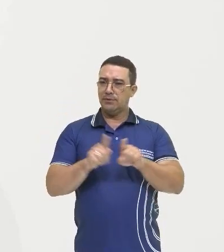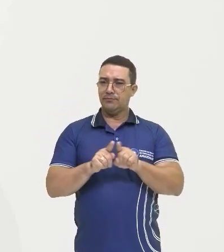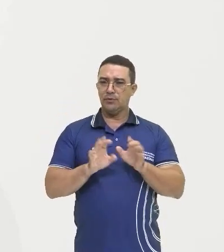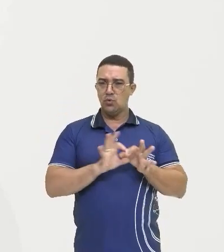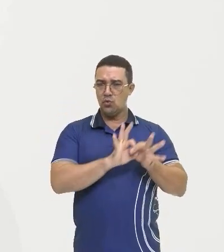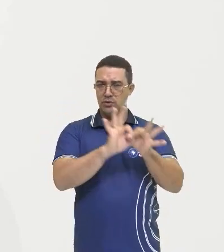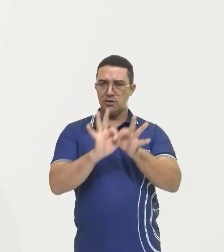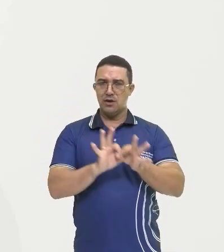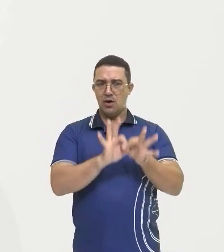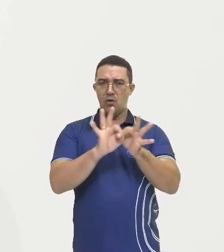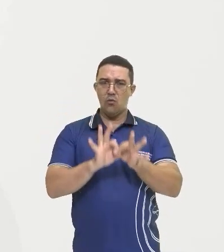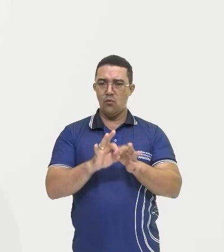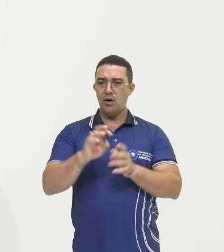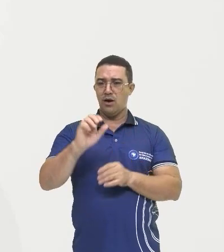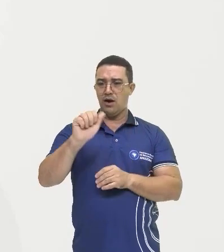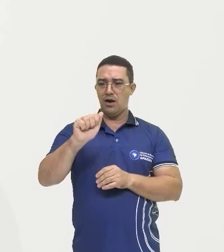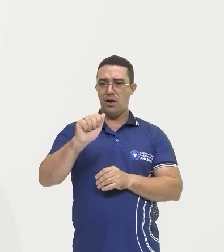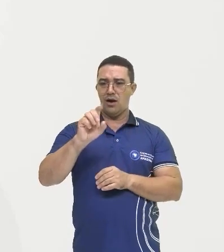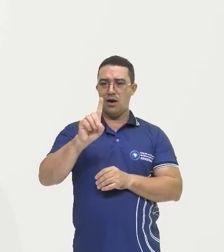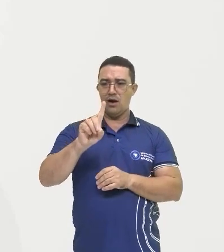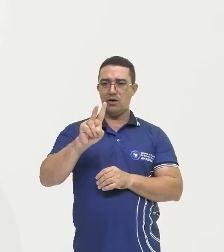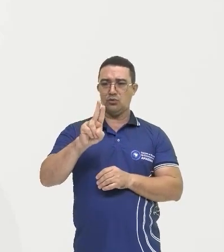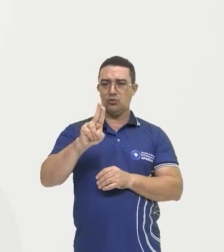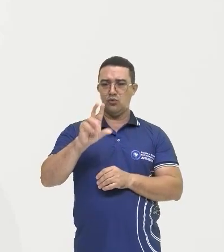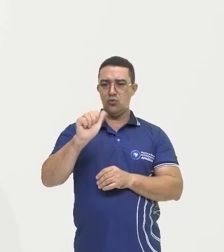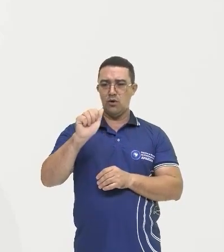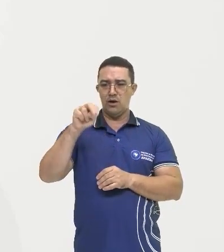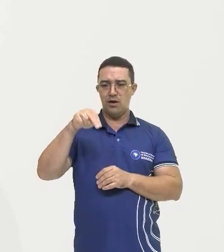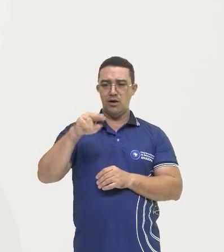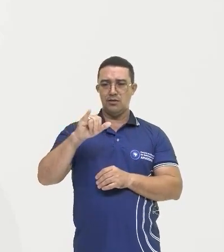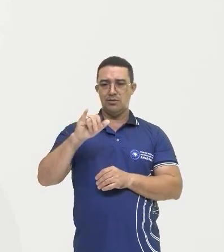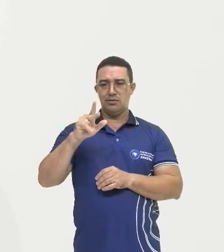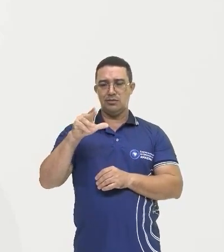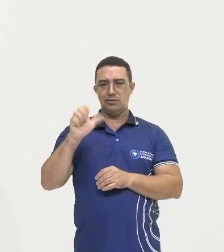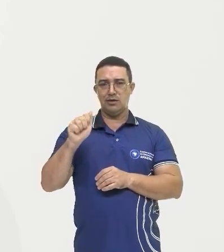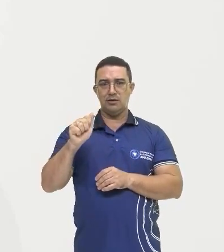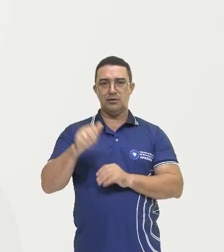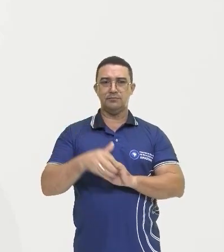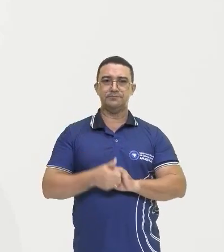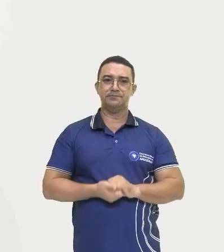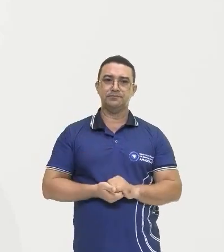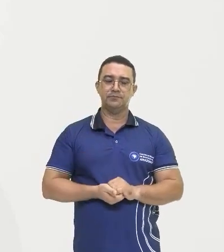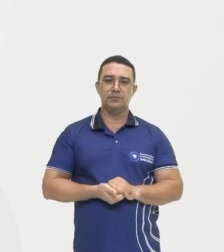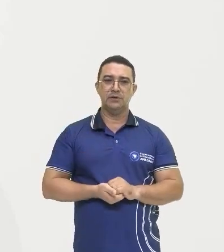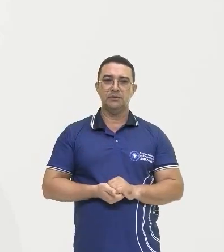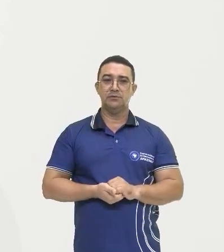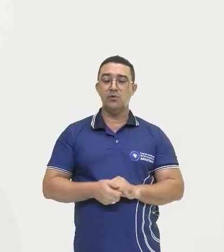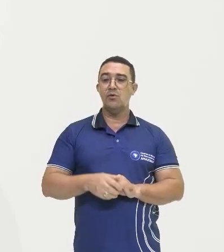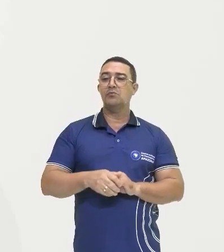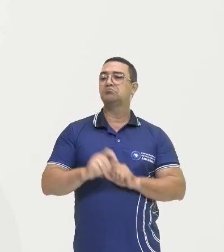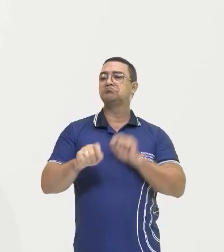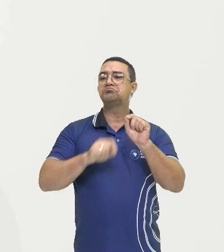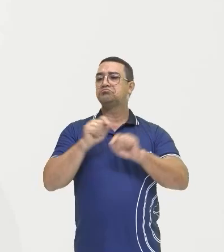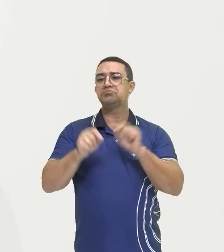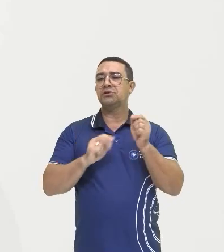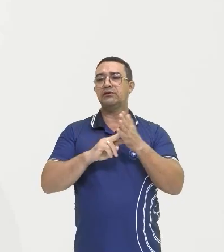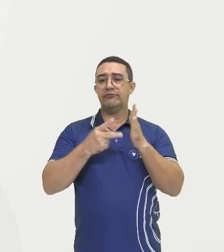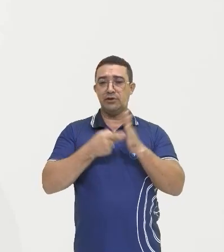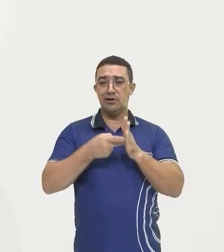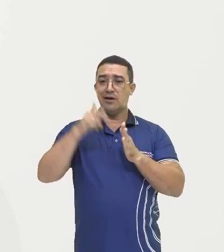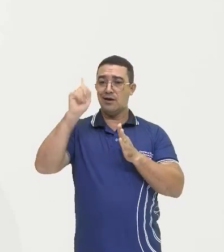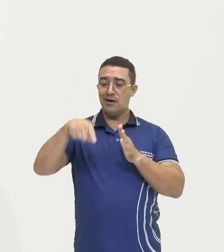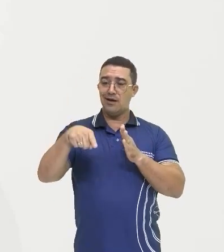União Aduaneira, tudo bem? E na União Aduaneira a gente tem a abolição das tarifas alfandegárias